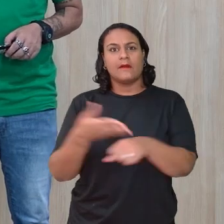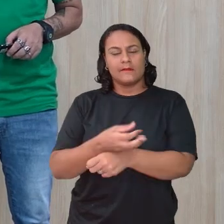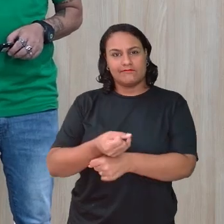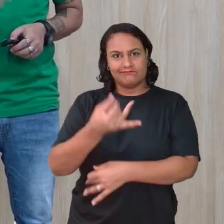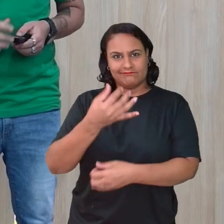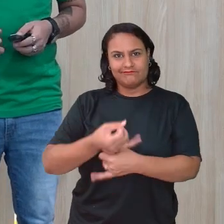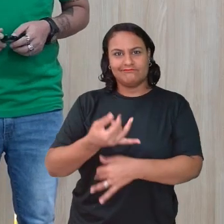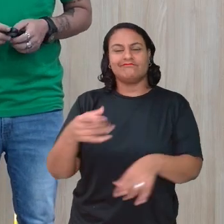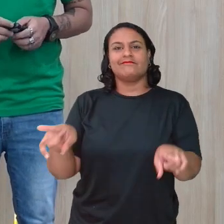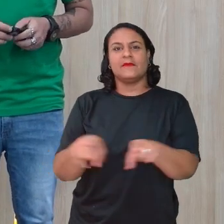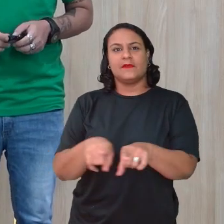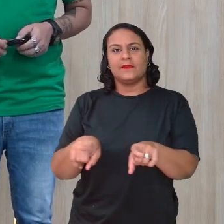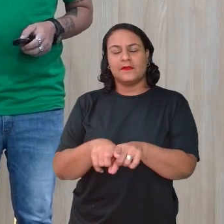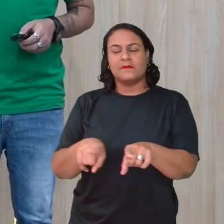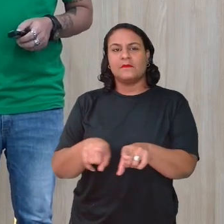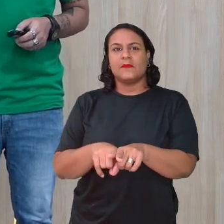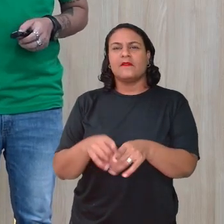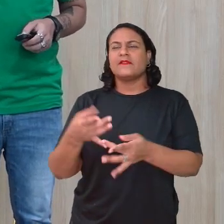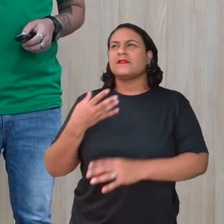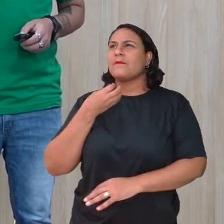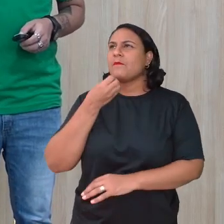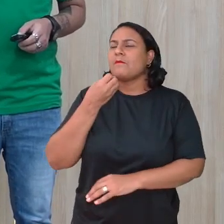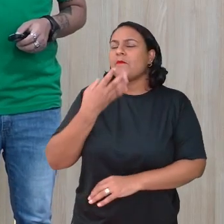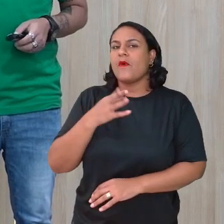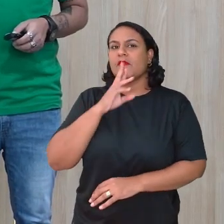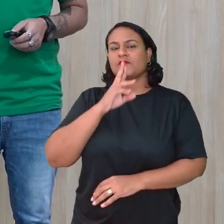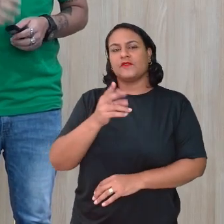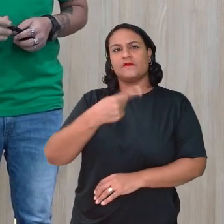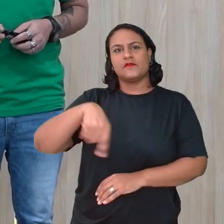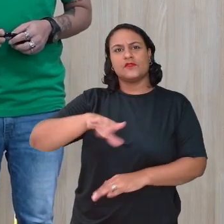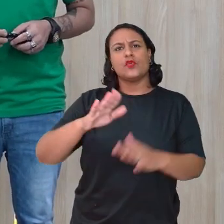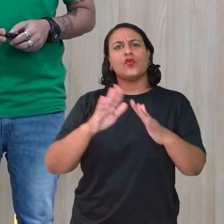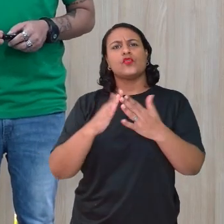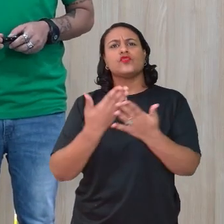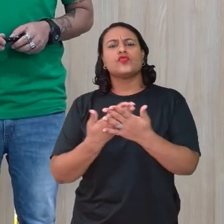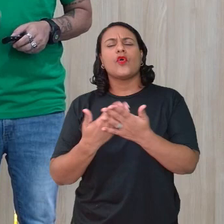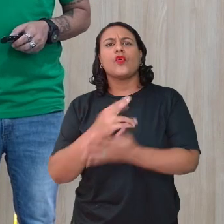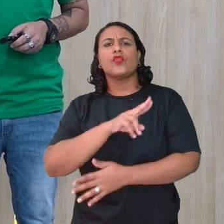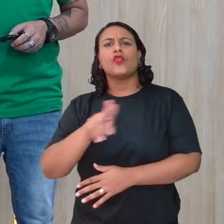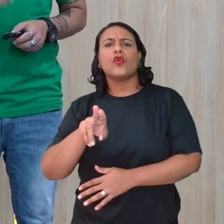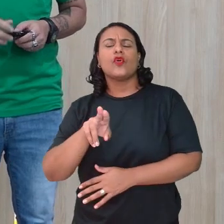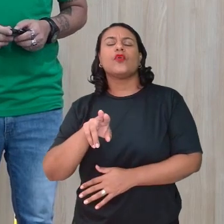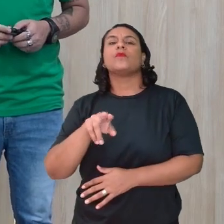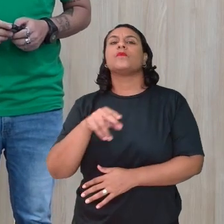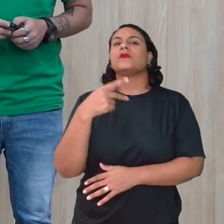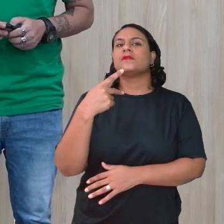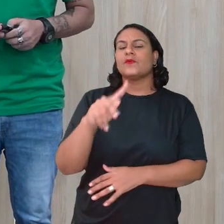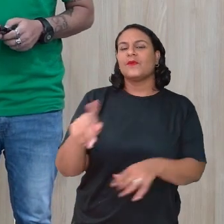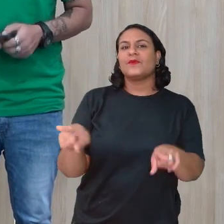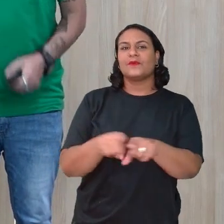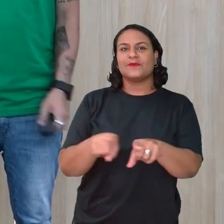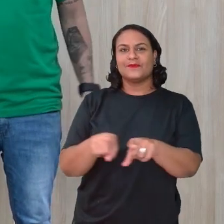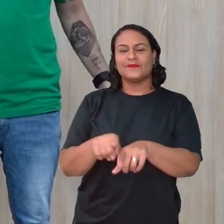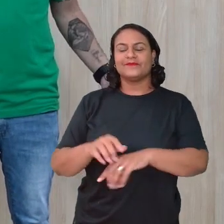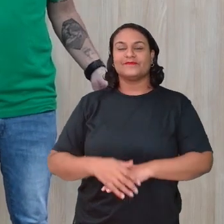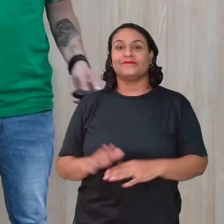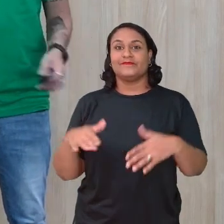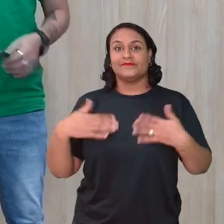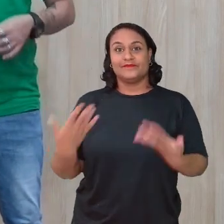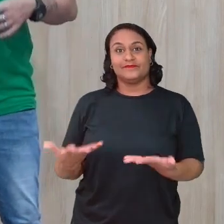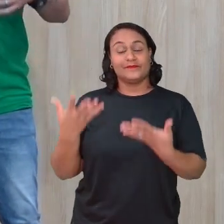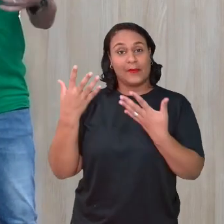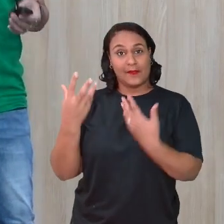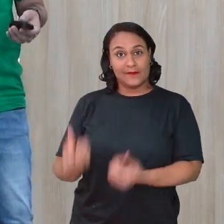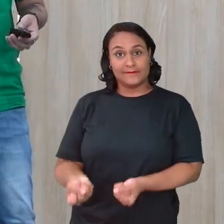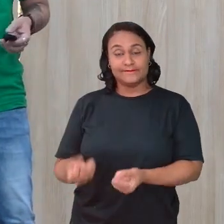ser um prazer te responder, manda aí o nome da tua escola, quem é teu professor, quem é tua professora, que a gente fala aqui, tá certo? Então vamos lá, né?